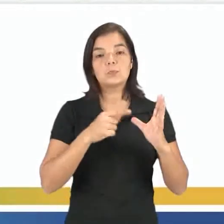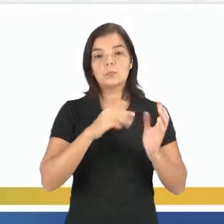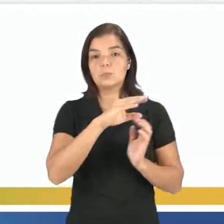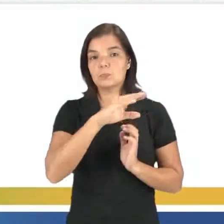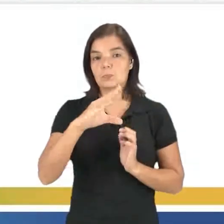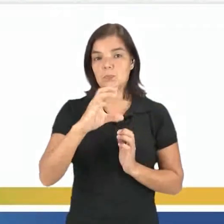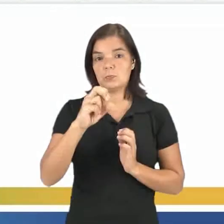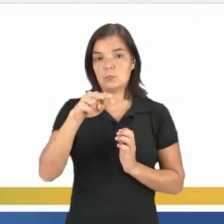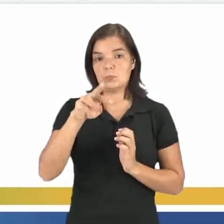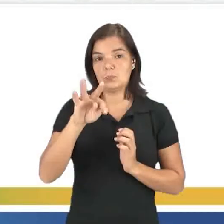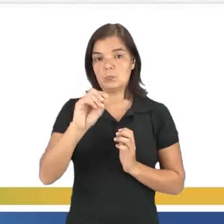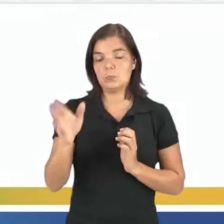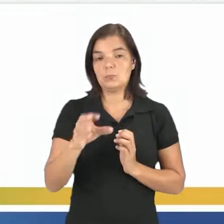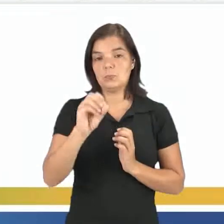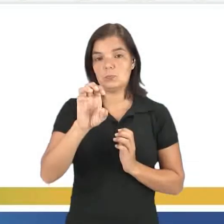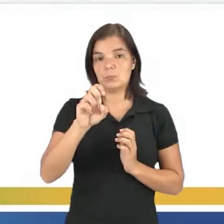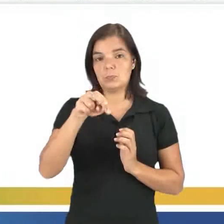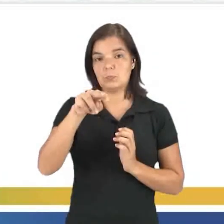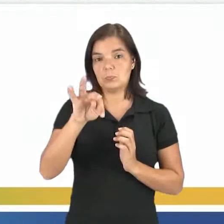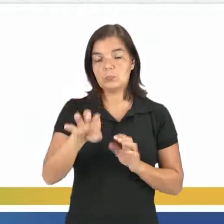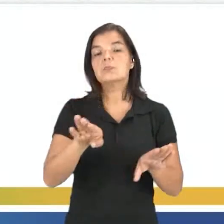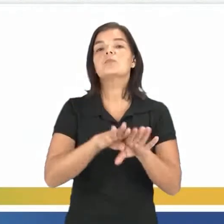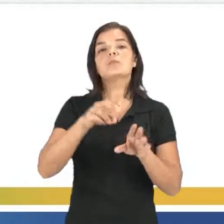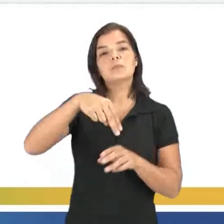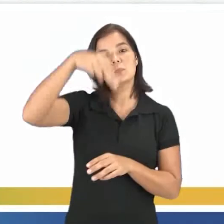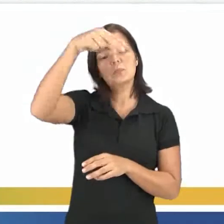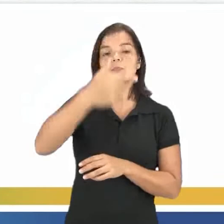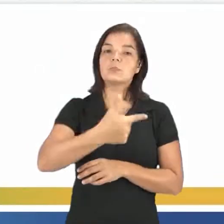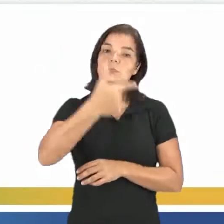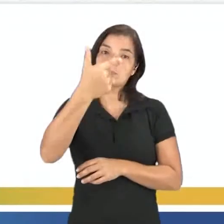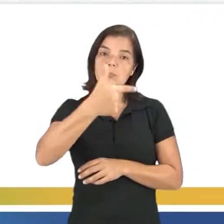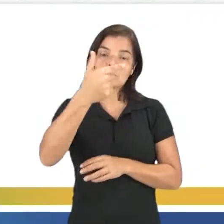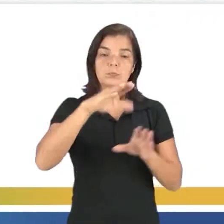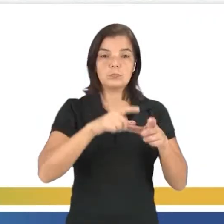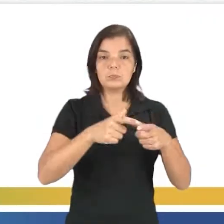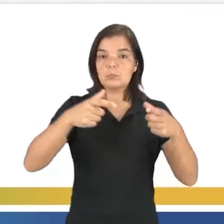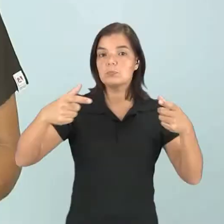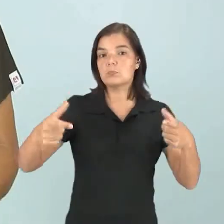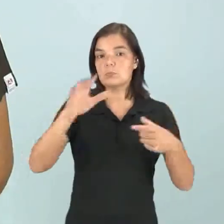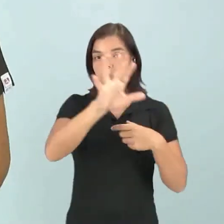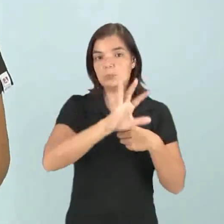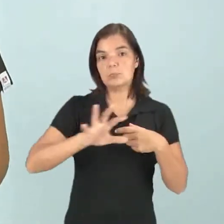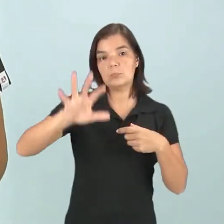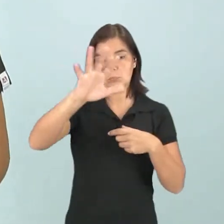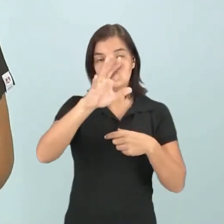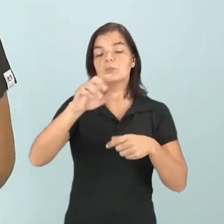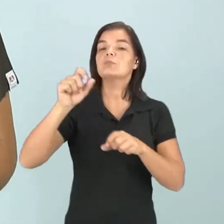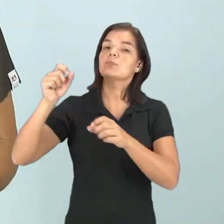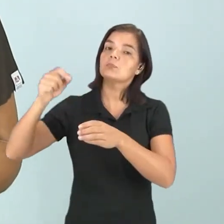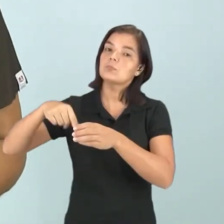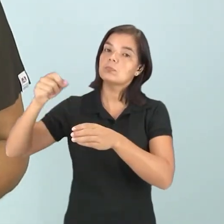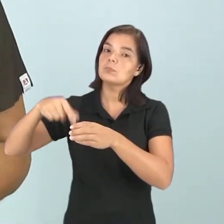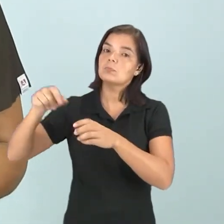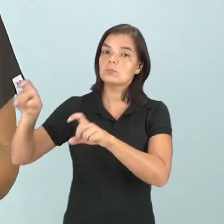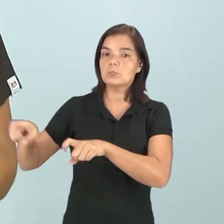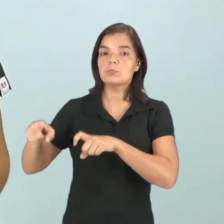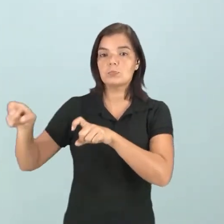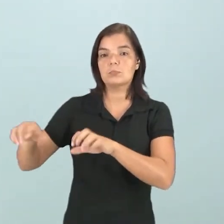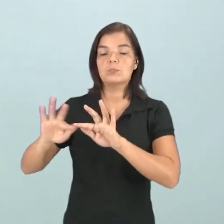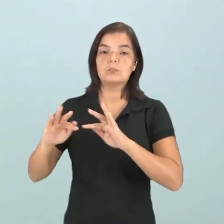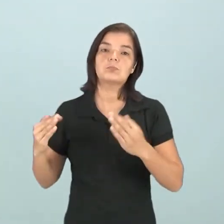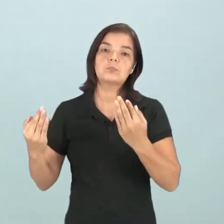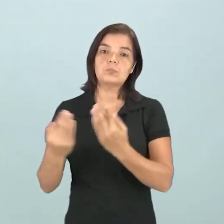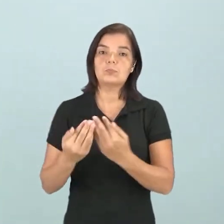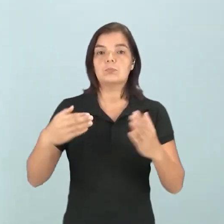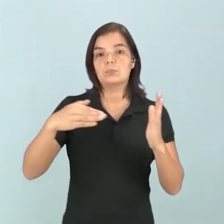Porém, hoje, né, a região Norte já é a segunda maior região, né, que pratica a agricultura familiar, desde